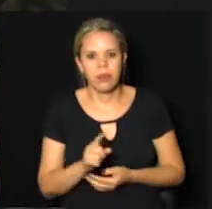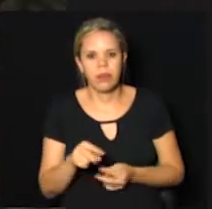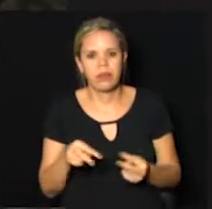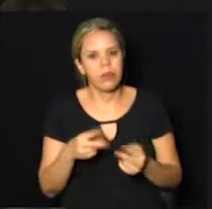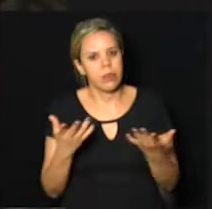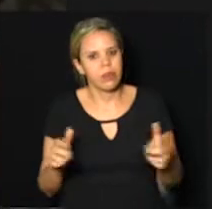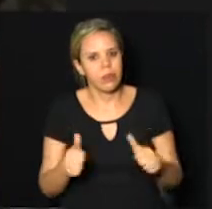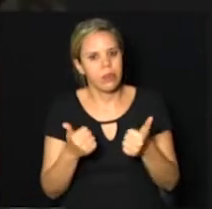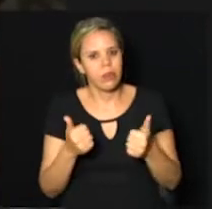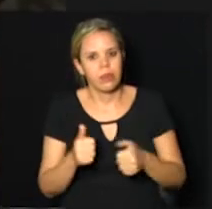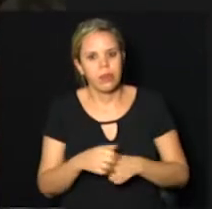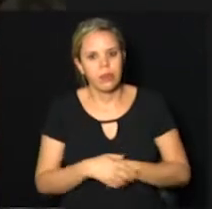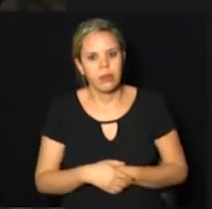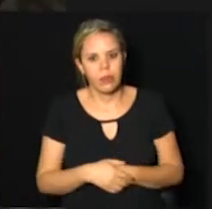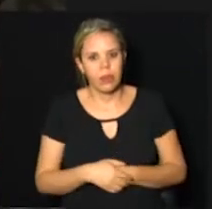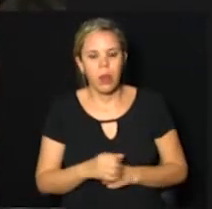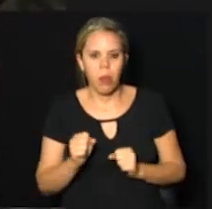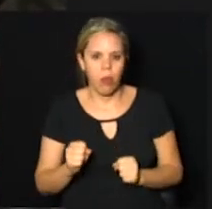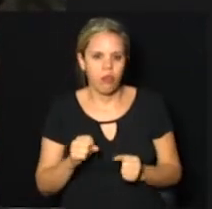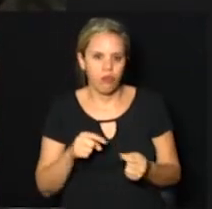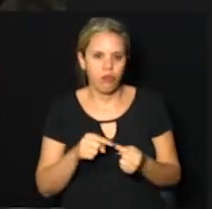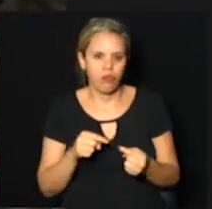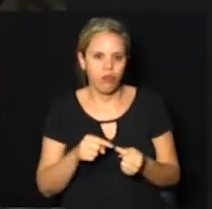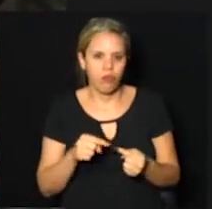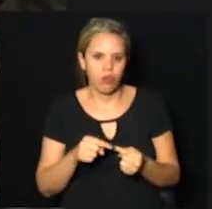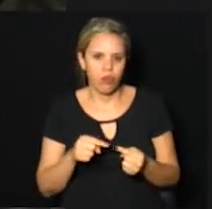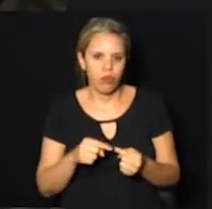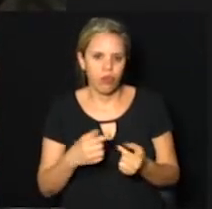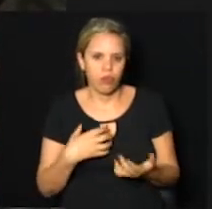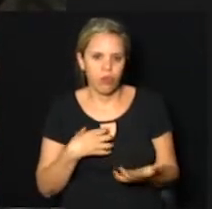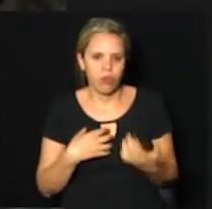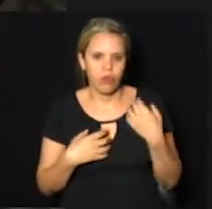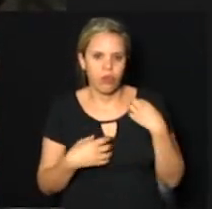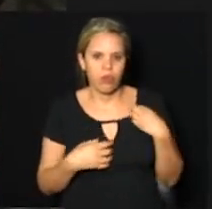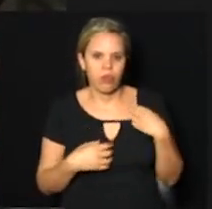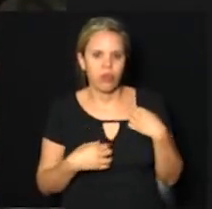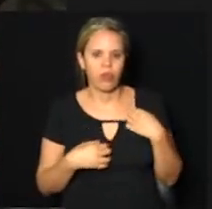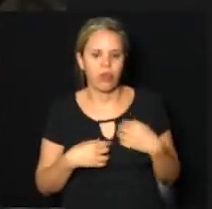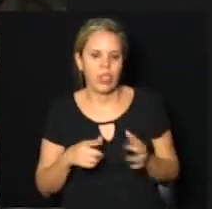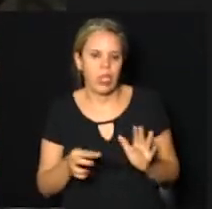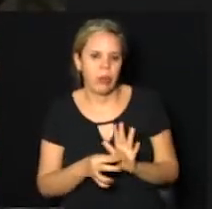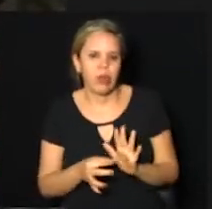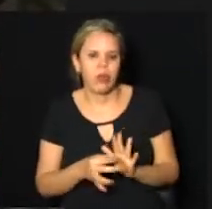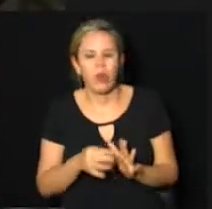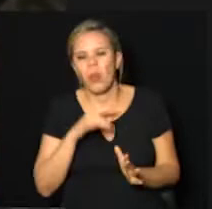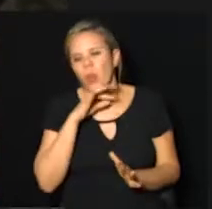positivo pode estar associado com menos sintomas. E um olhar mais negativo, no